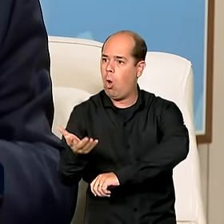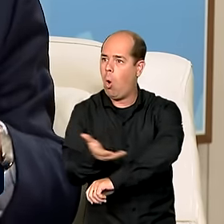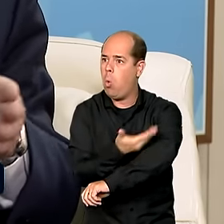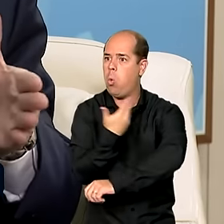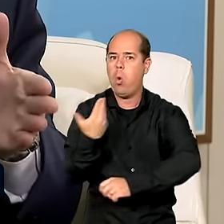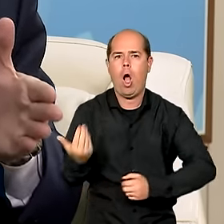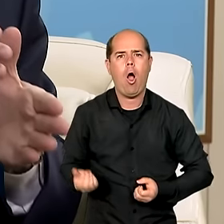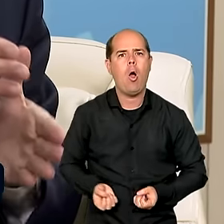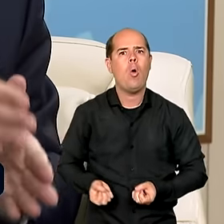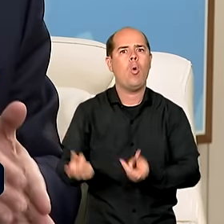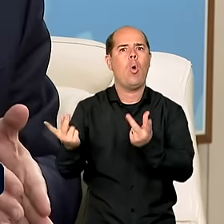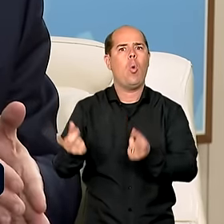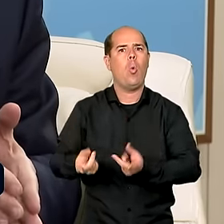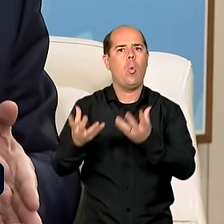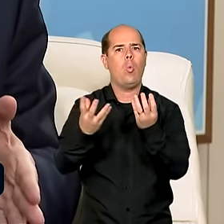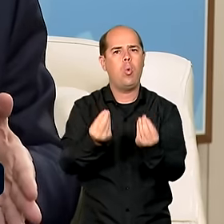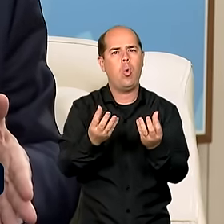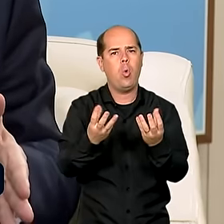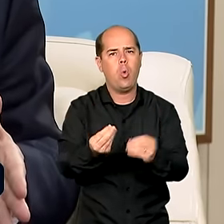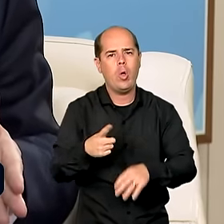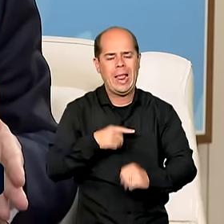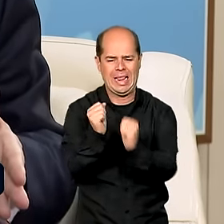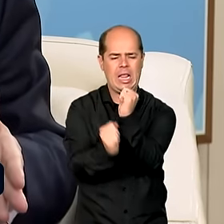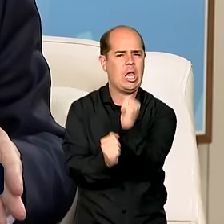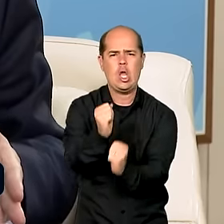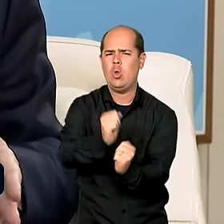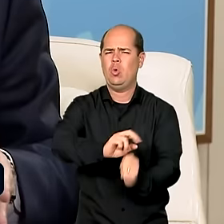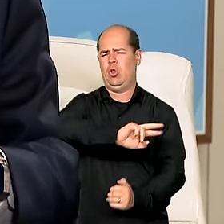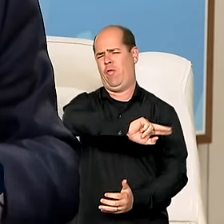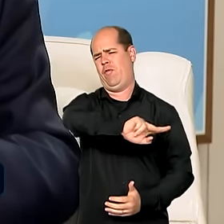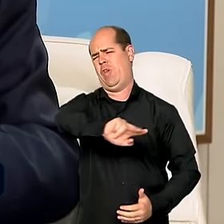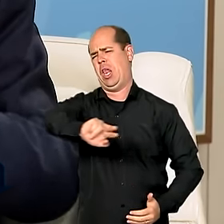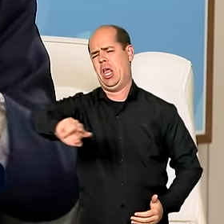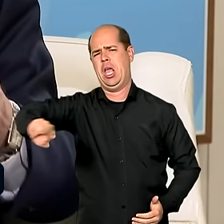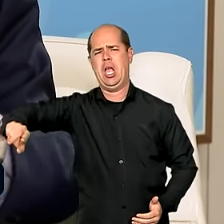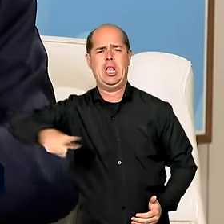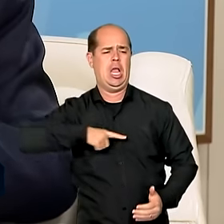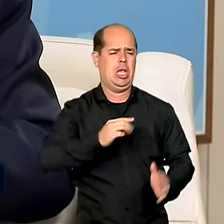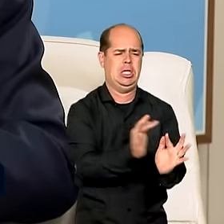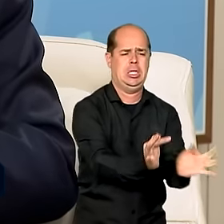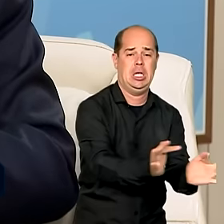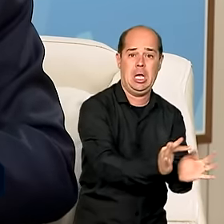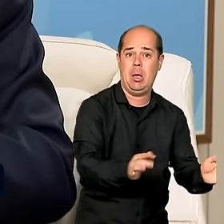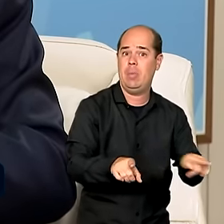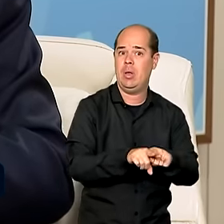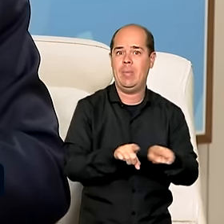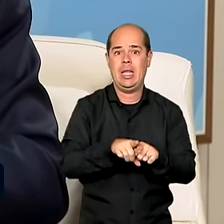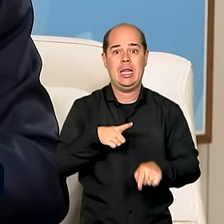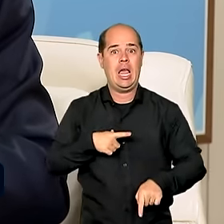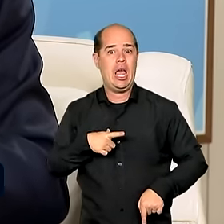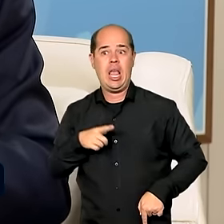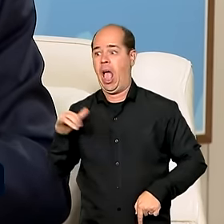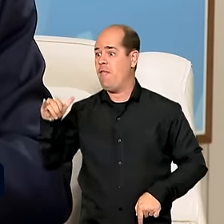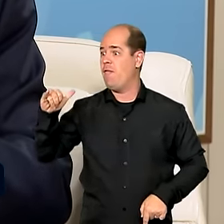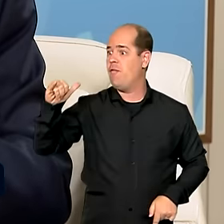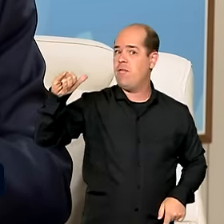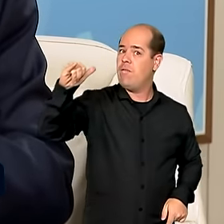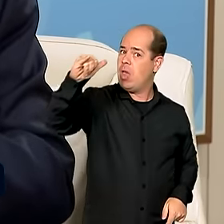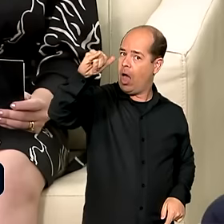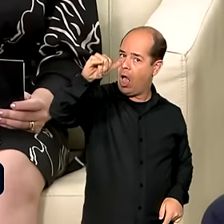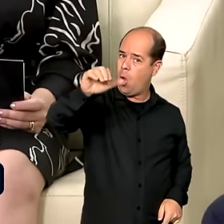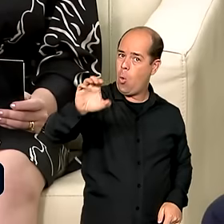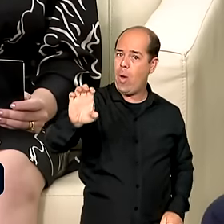diversificada vai de produtos mais simples a avião a Embraer um sucesso absoluto Inclusive a Embraer